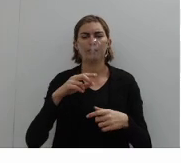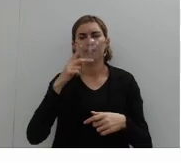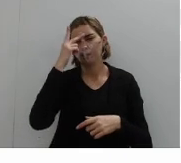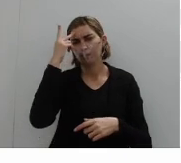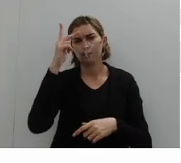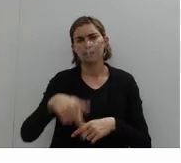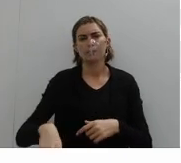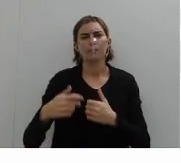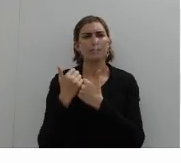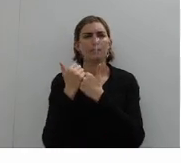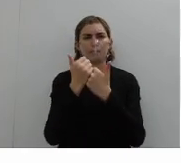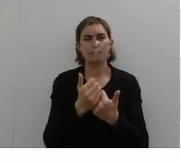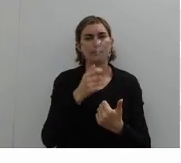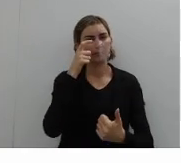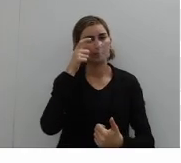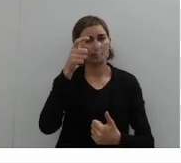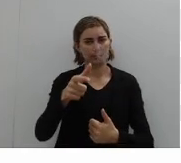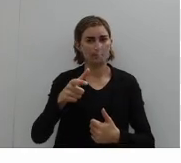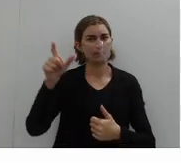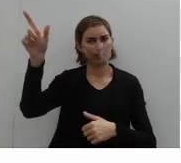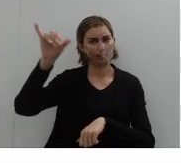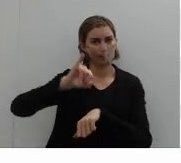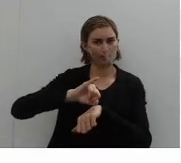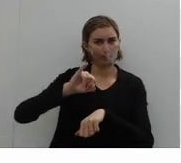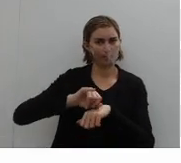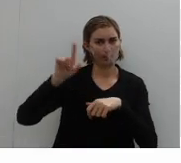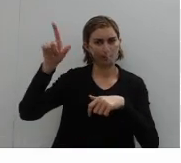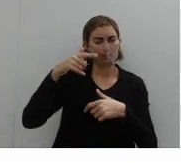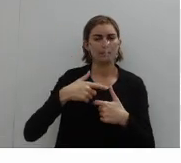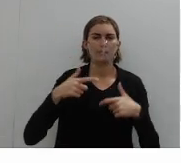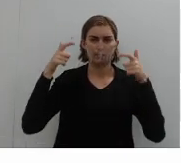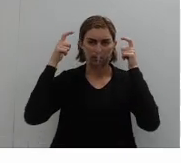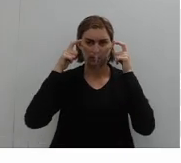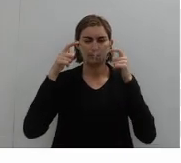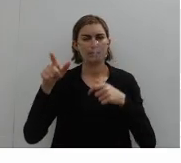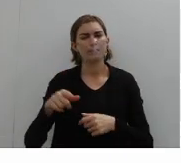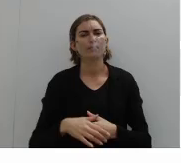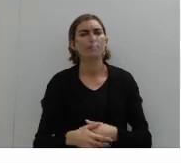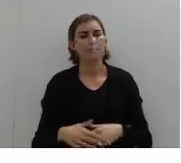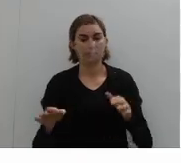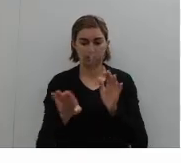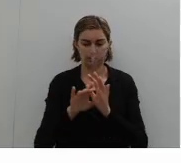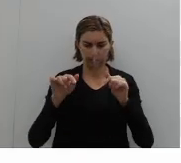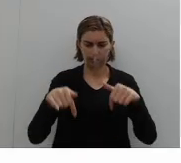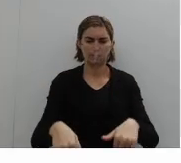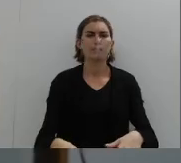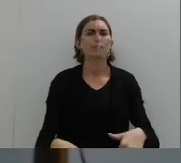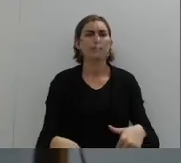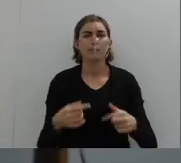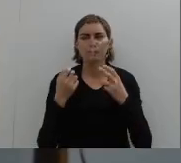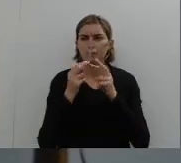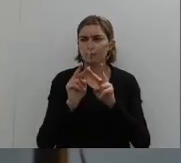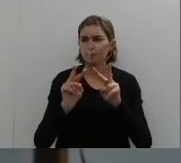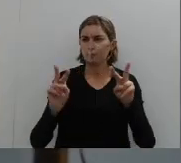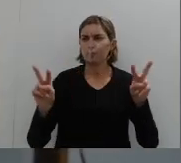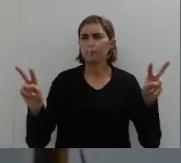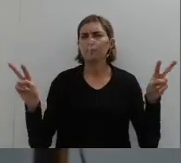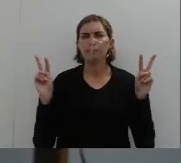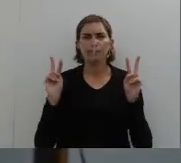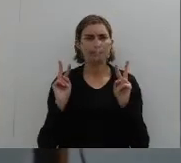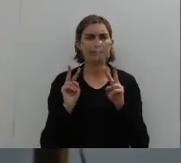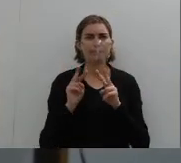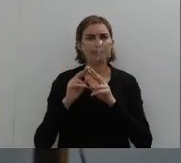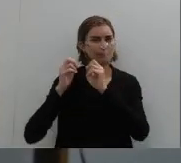que representavam o interesse da metrópole, né? E aí, quando chegavam aqui e viam que